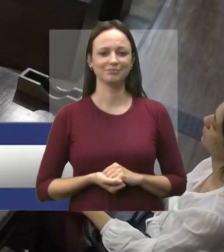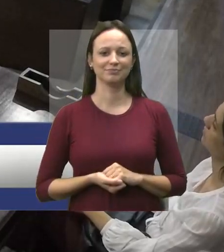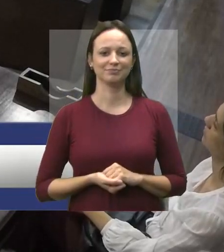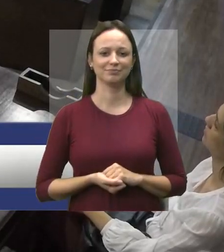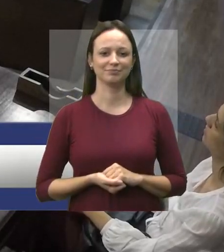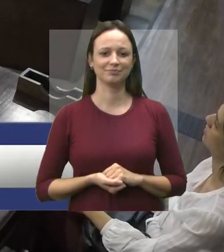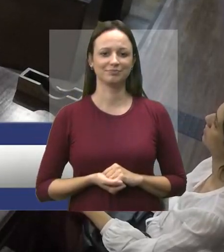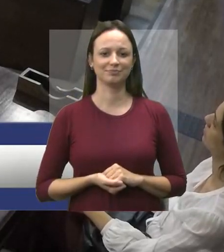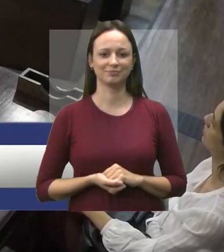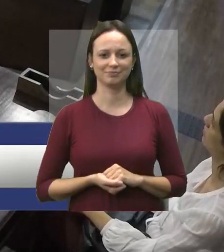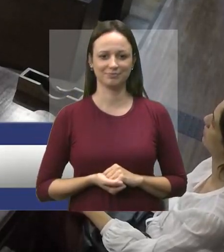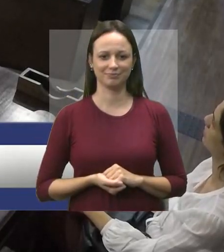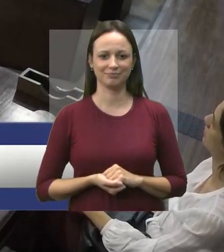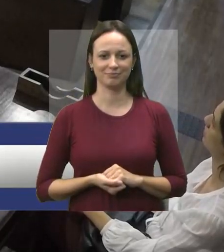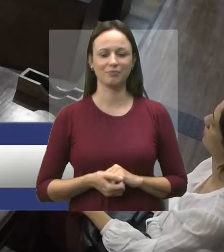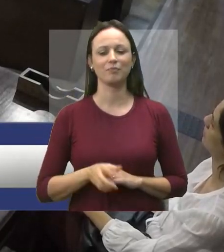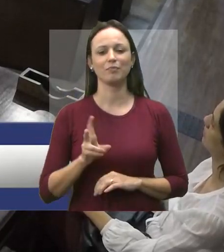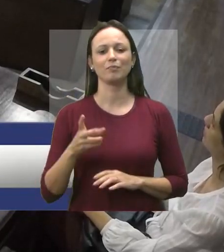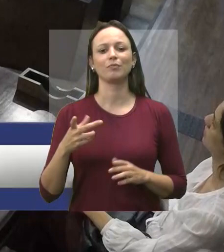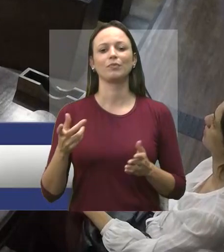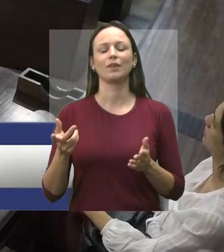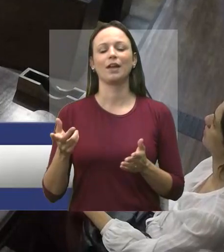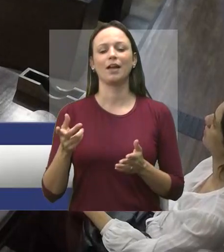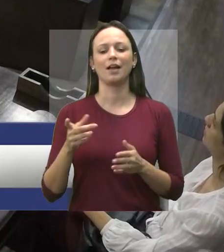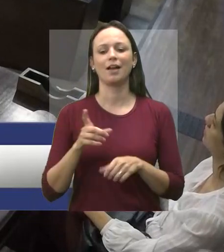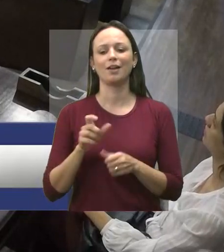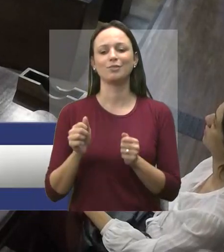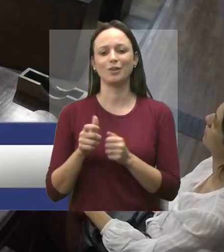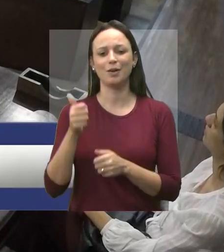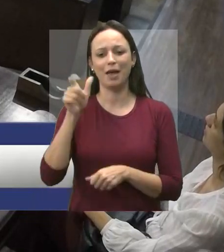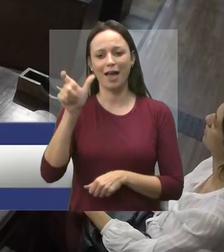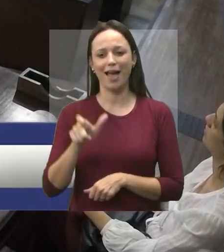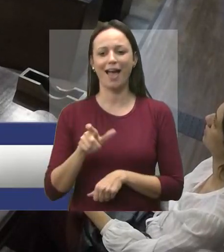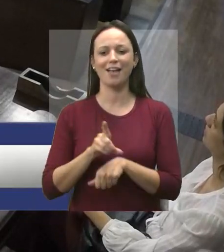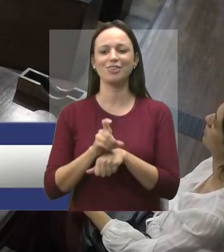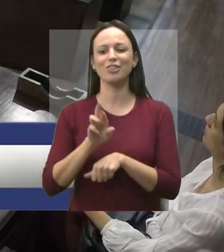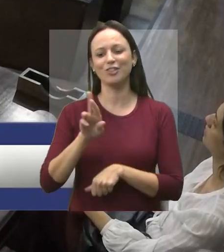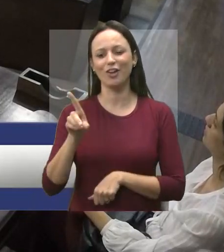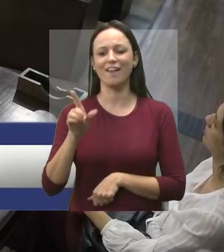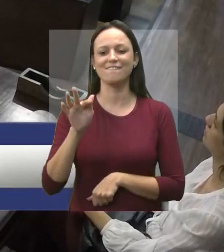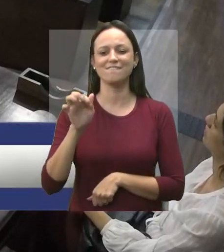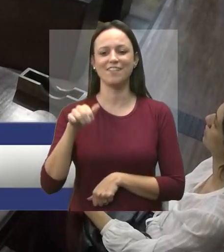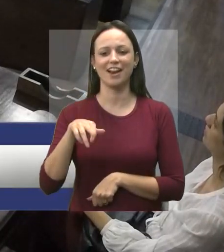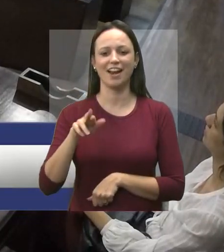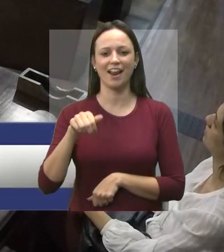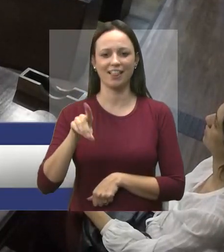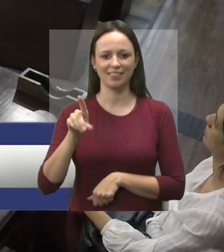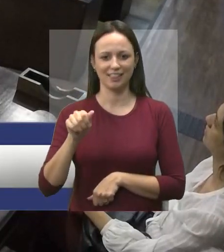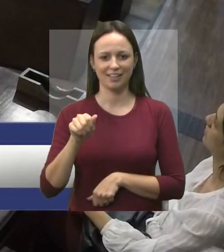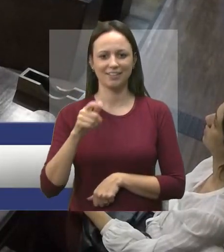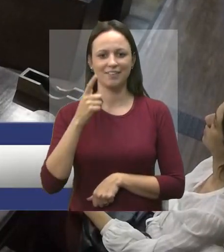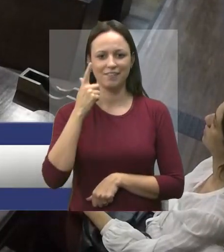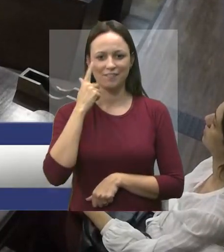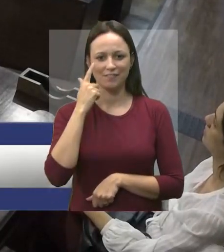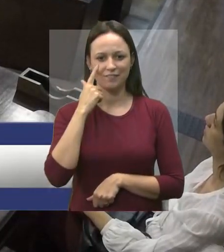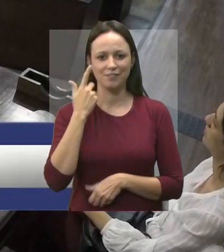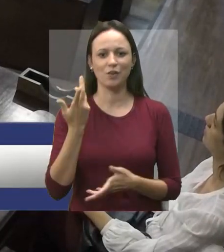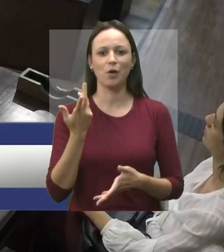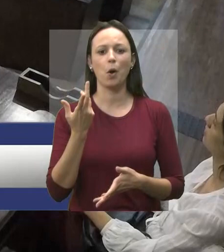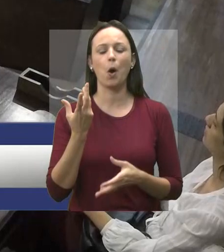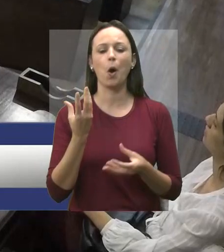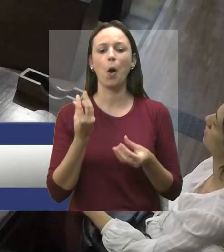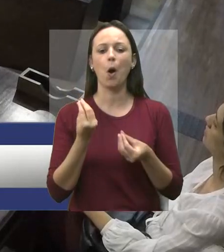Pela exposição da doutora Fernanda, já deu para perceber o quanto é danosa